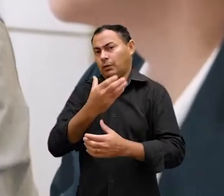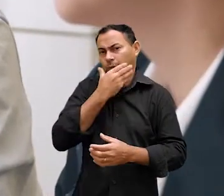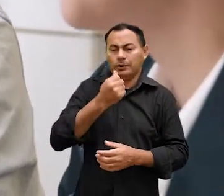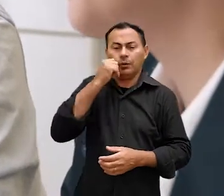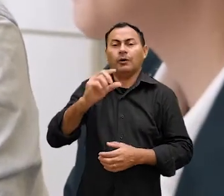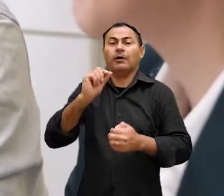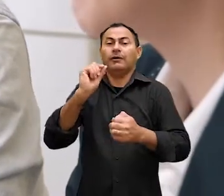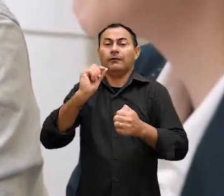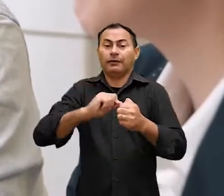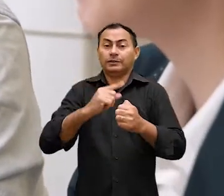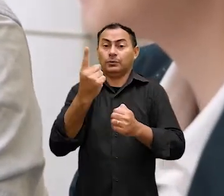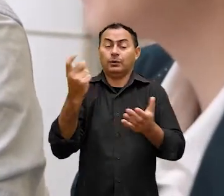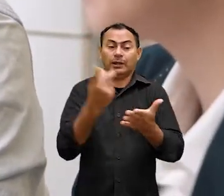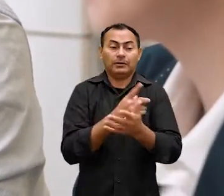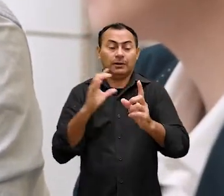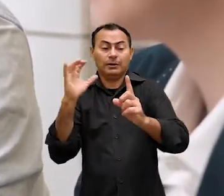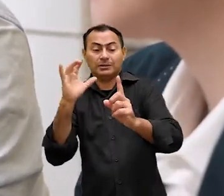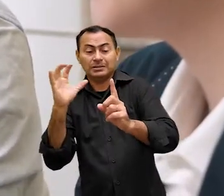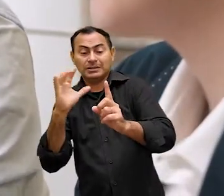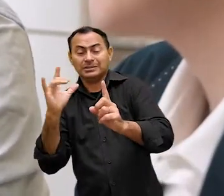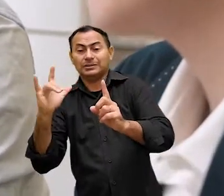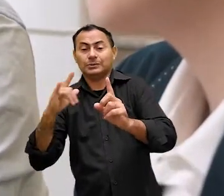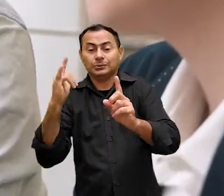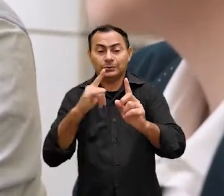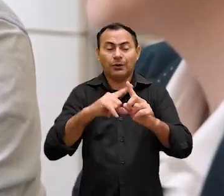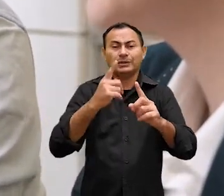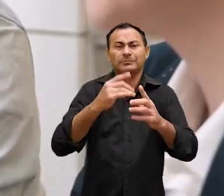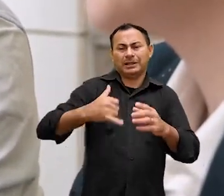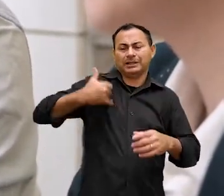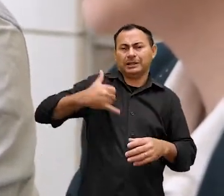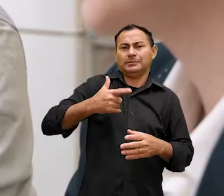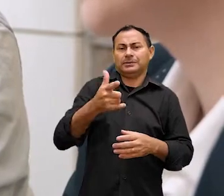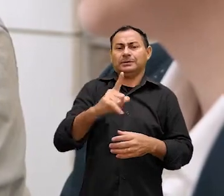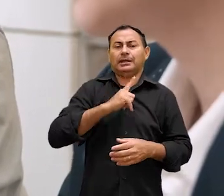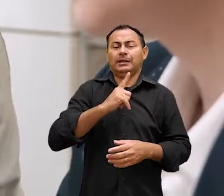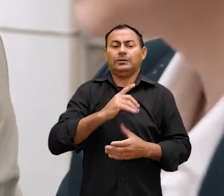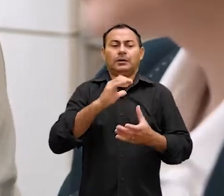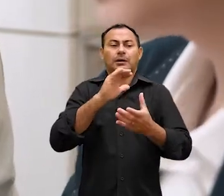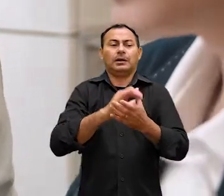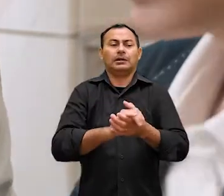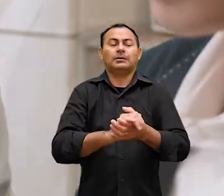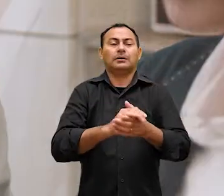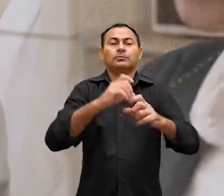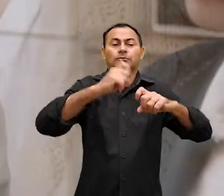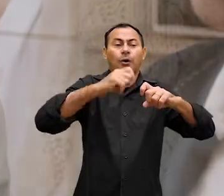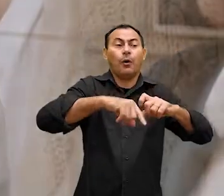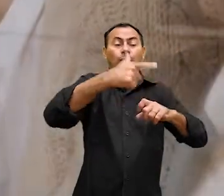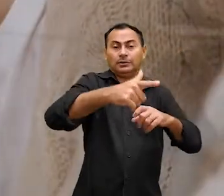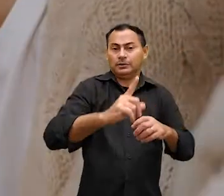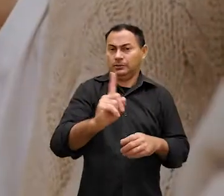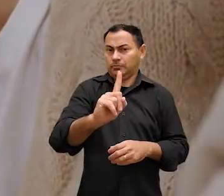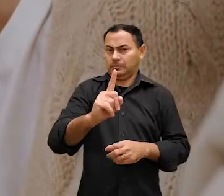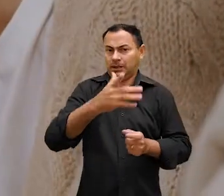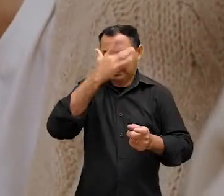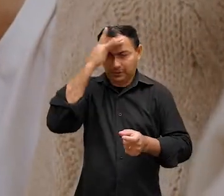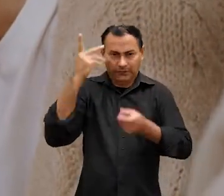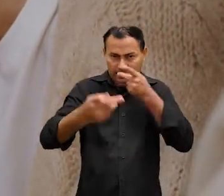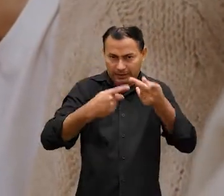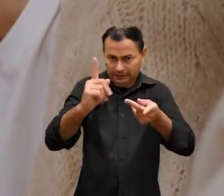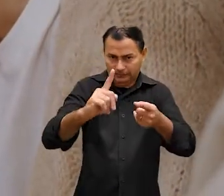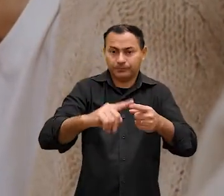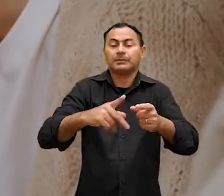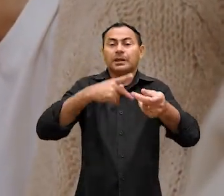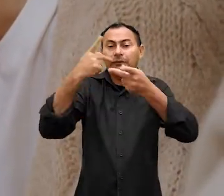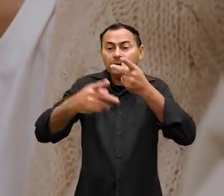comete um erro, que é seduzido ou passa uma crise de meia-idade e tem um caso. Não está se referindo a esse tipo de pessoa.